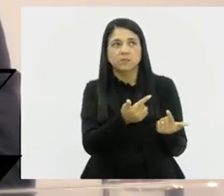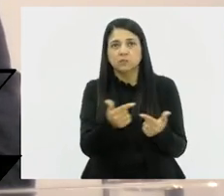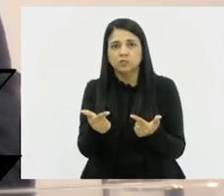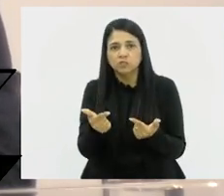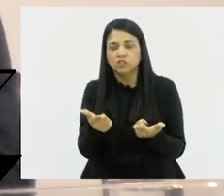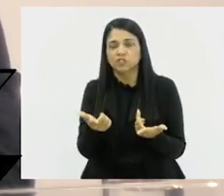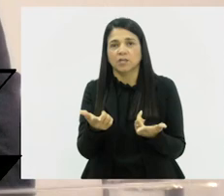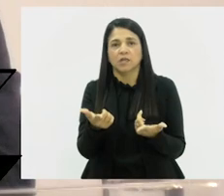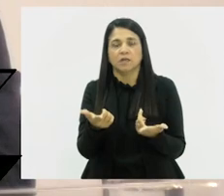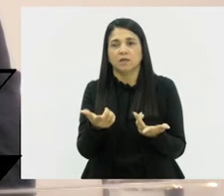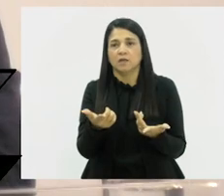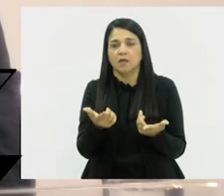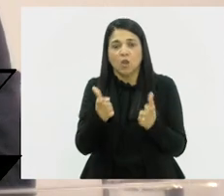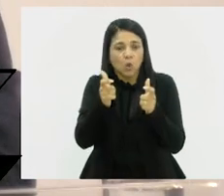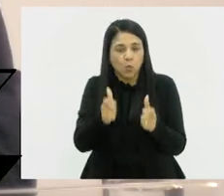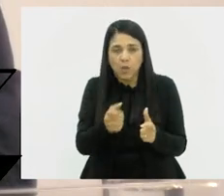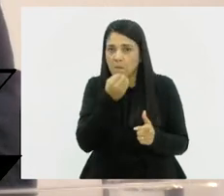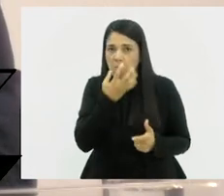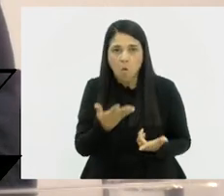ensina. Ela deu uma aula